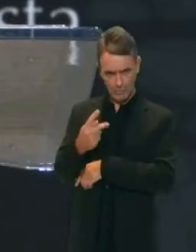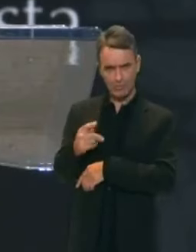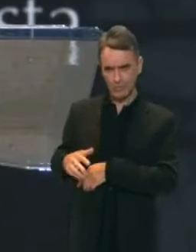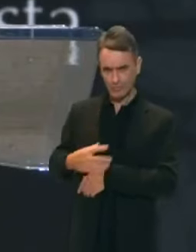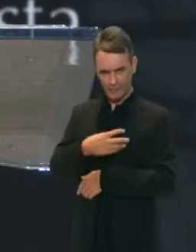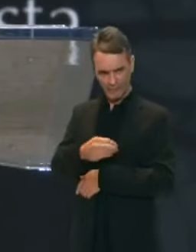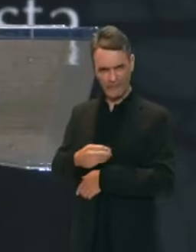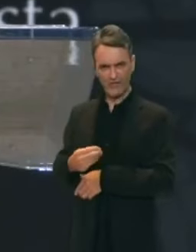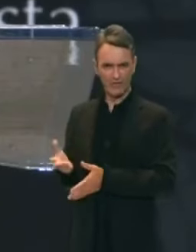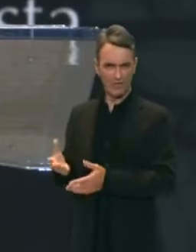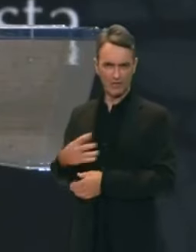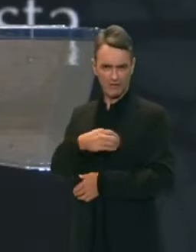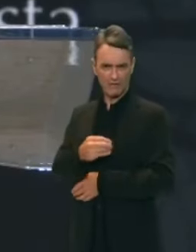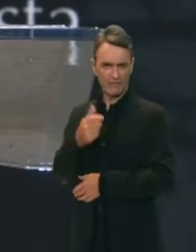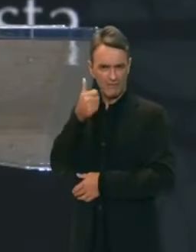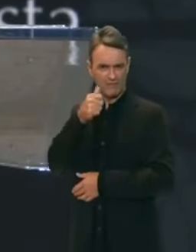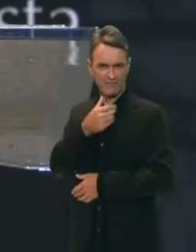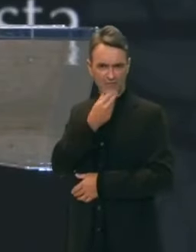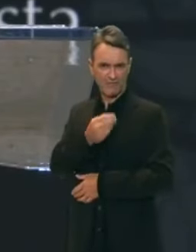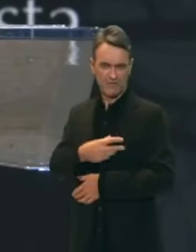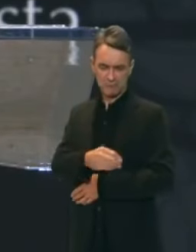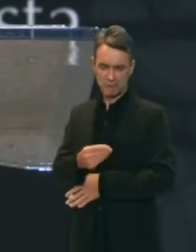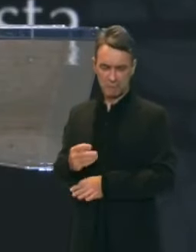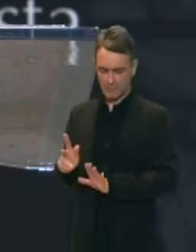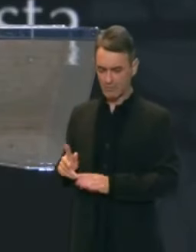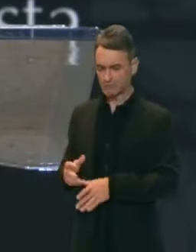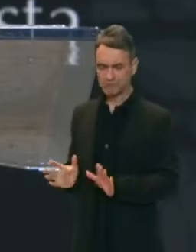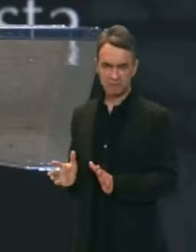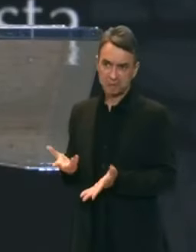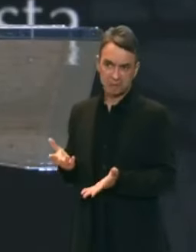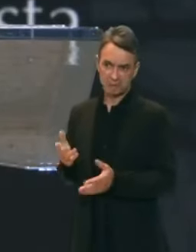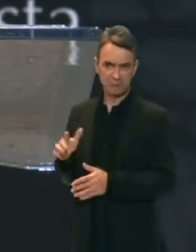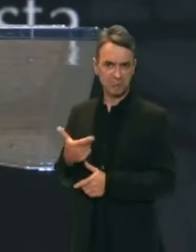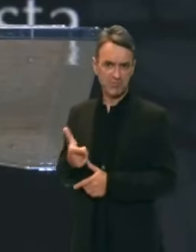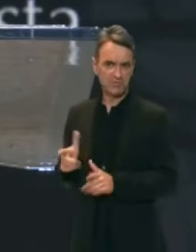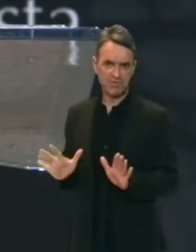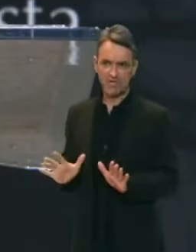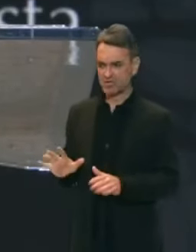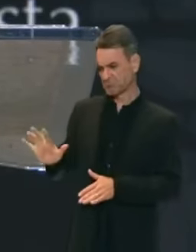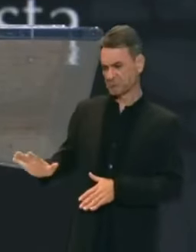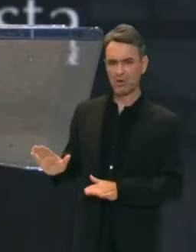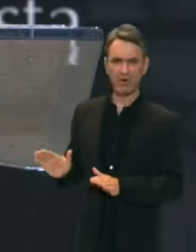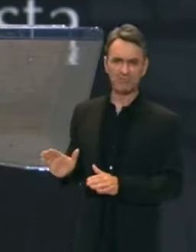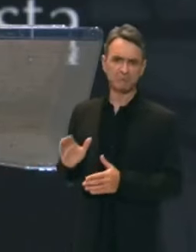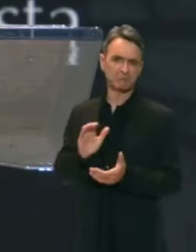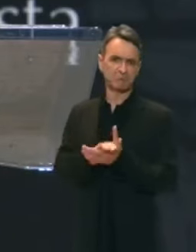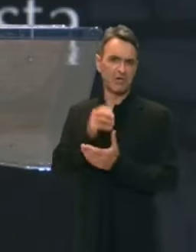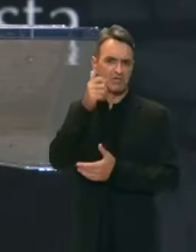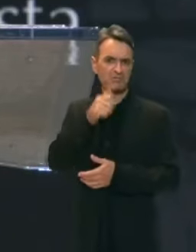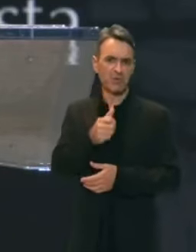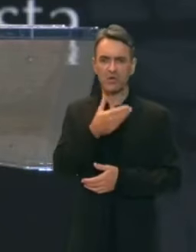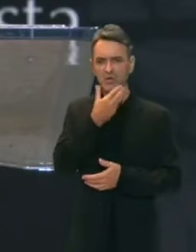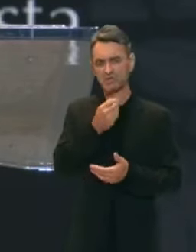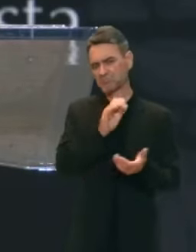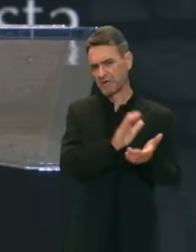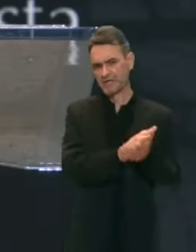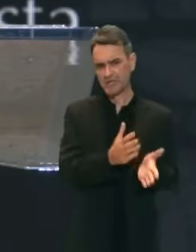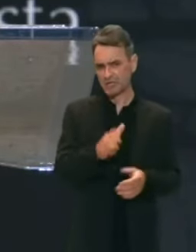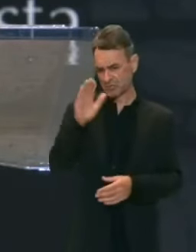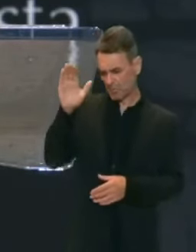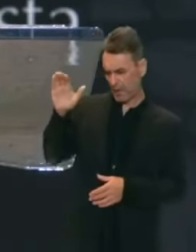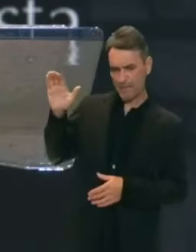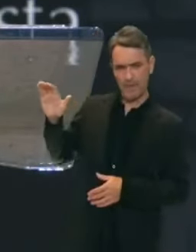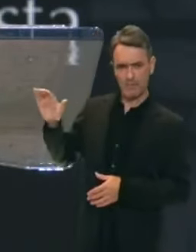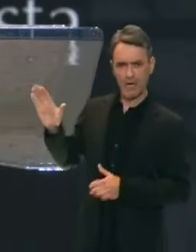seu filho, sobre a sua filha. Se você está sem filho, sem filha, coloca a mão sobre a tua esposa, o teu marido. Nós vamos pedir ao